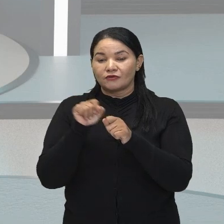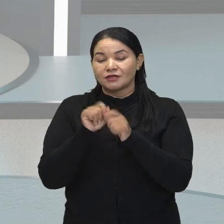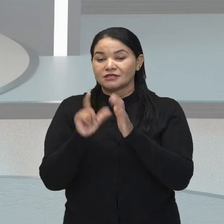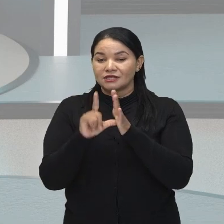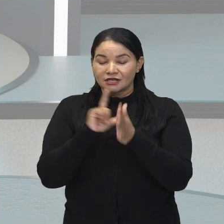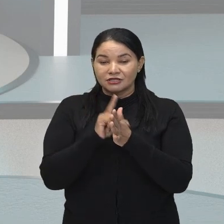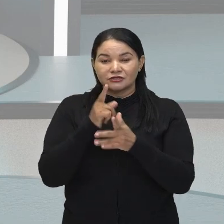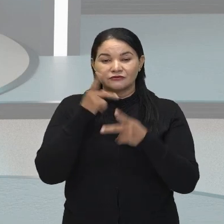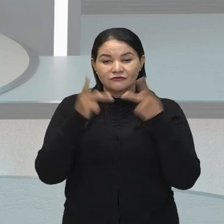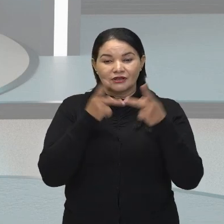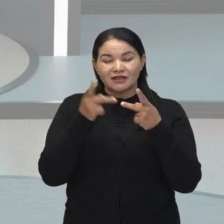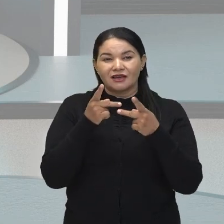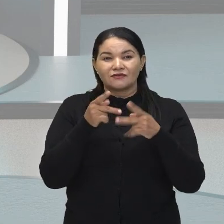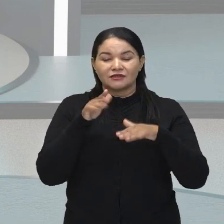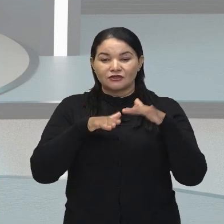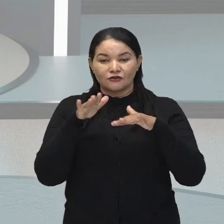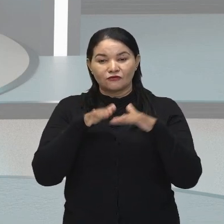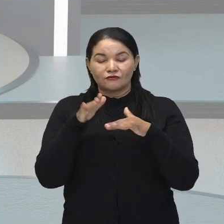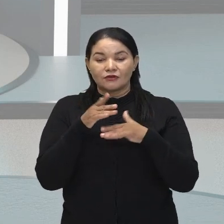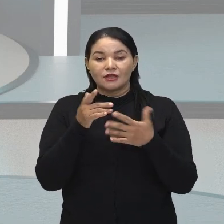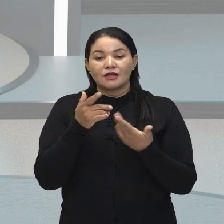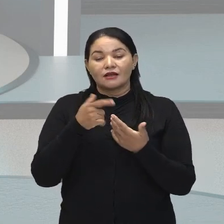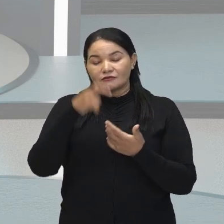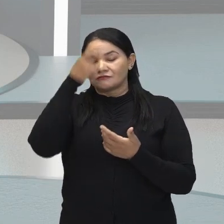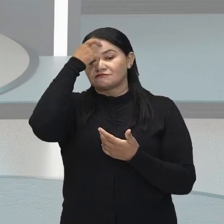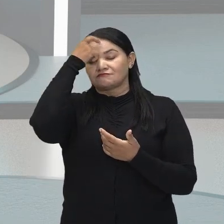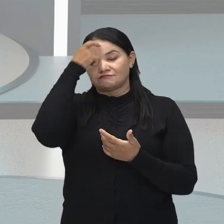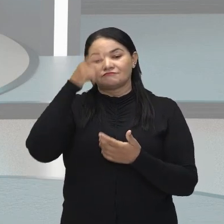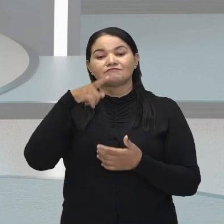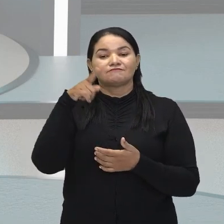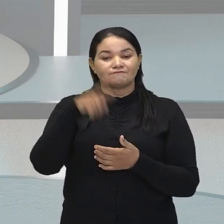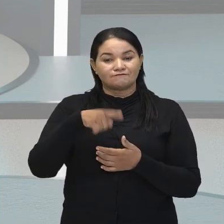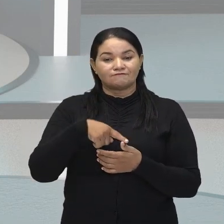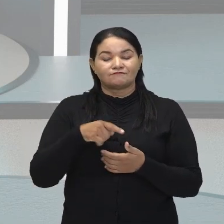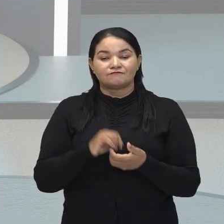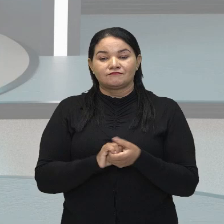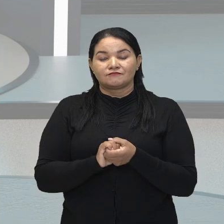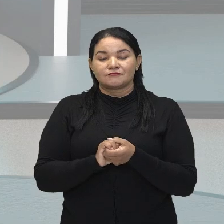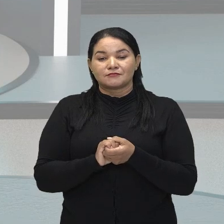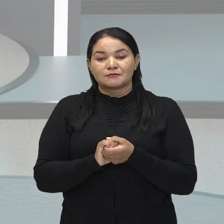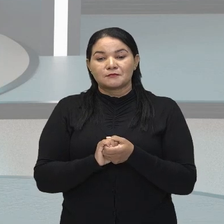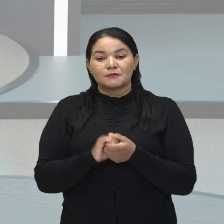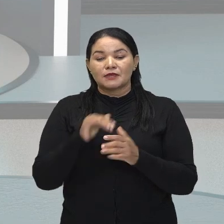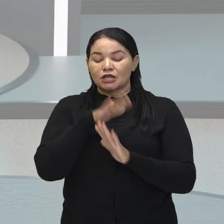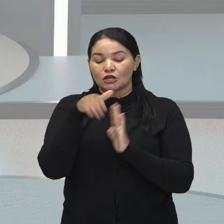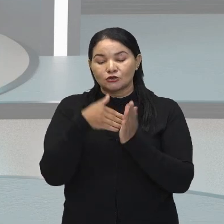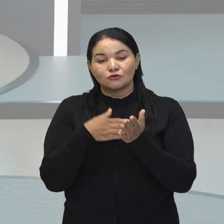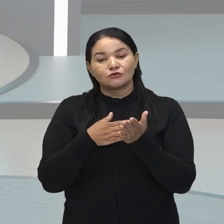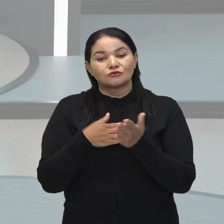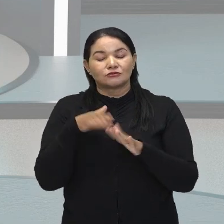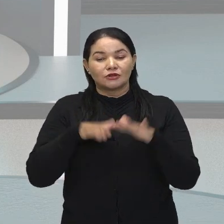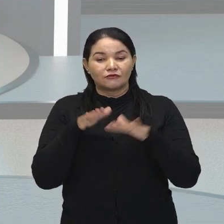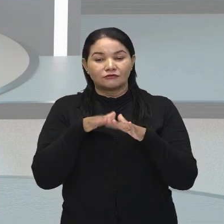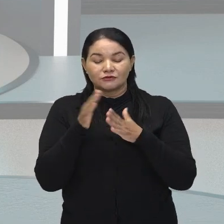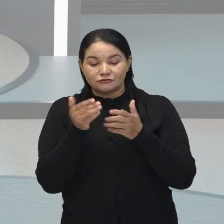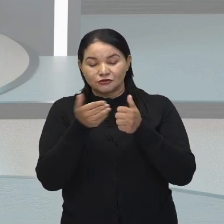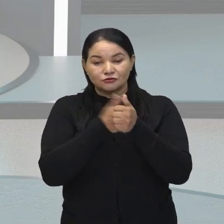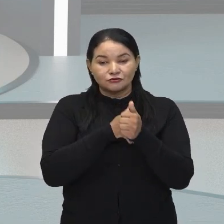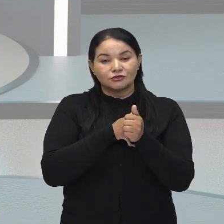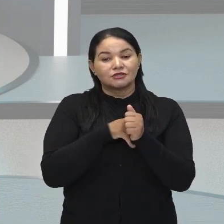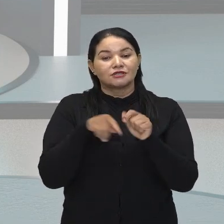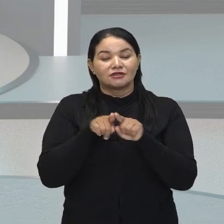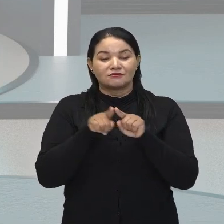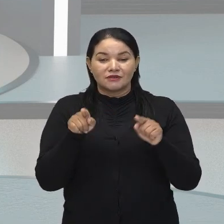era inconsciente, é consciente. Que tudo aquilo que talvez você procura esconder, o seu